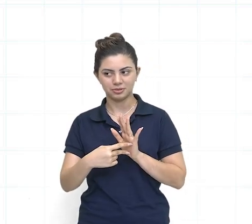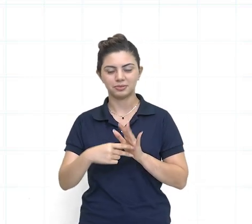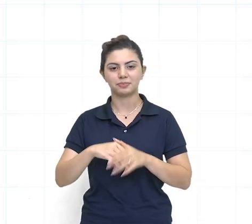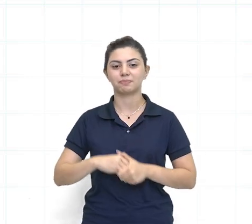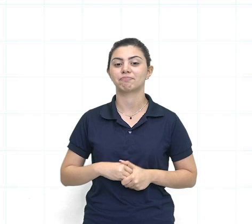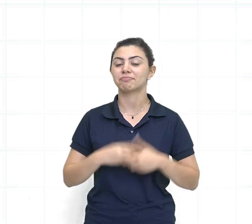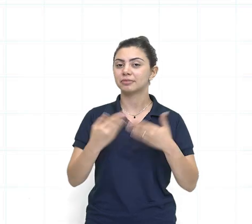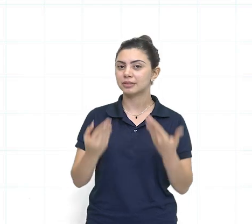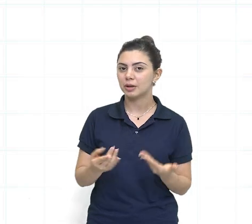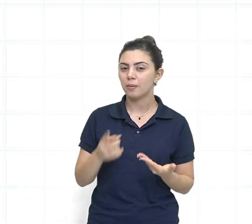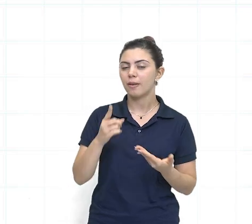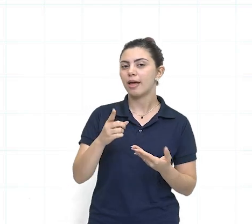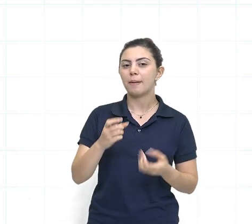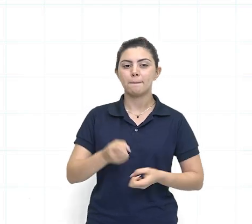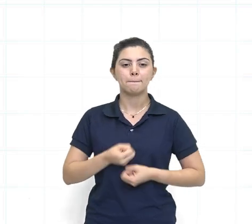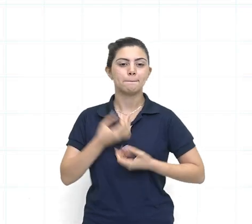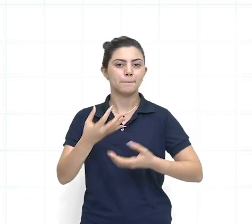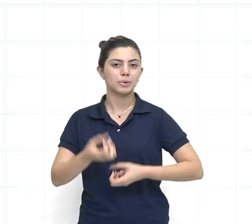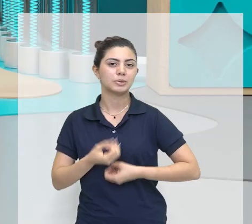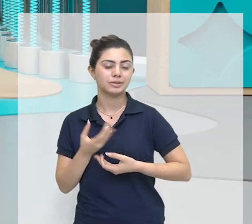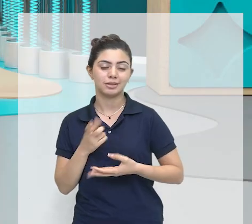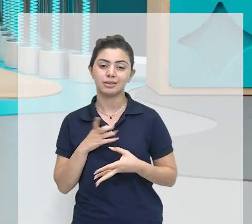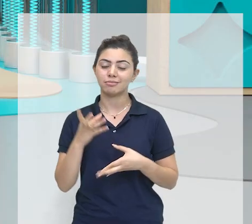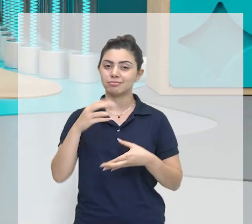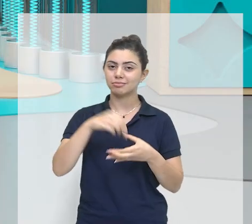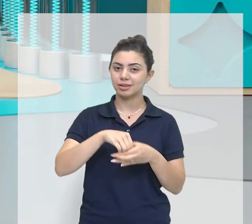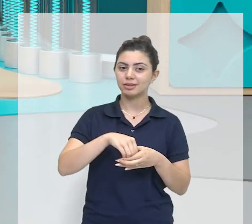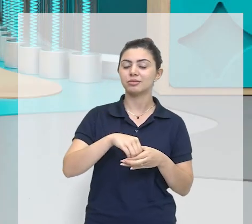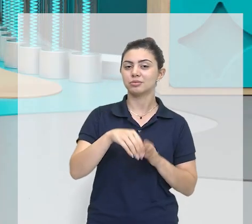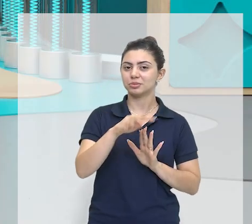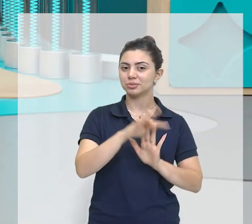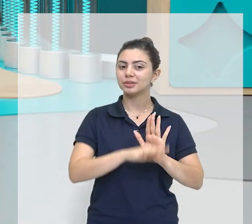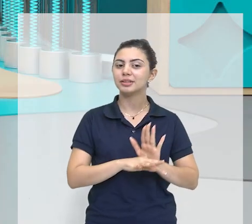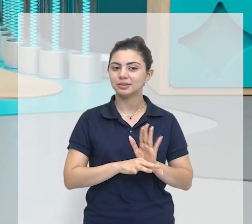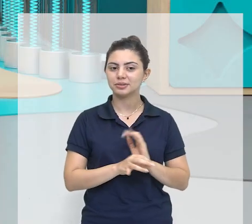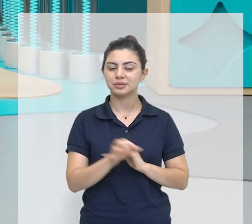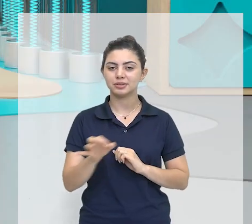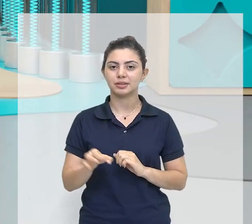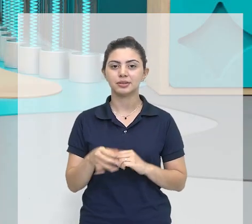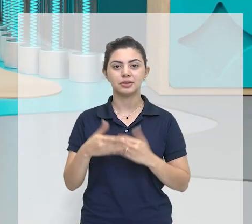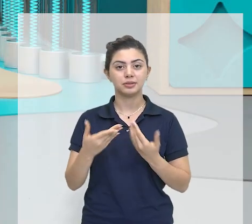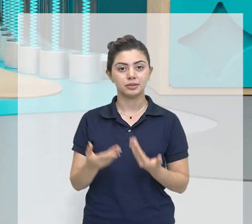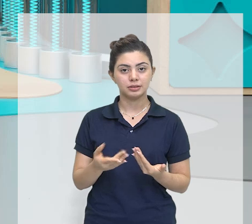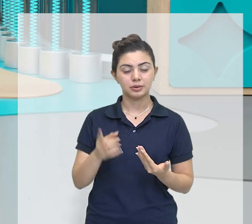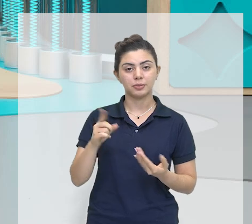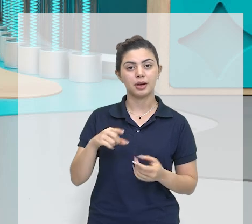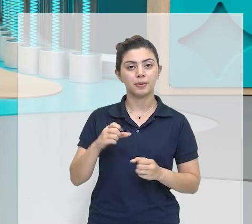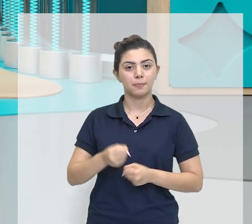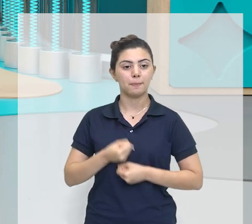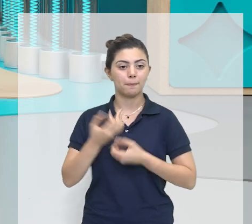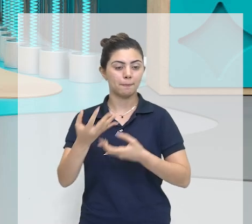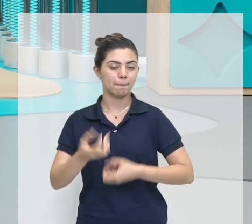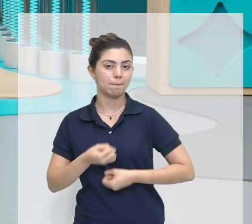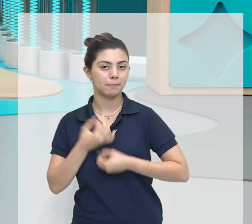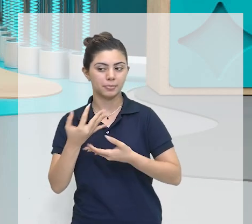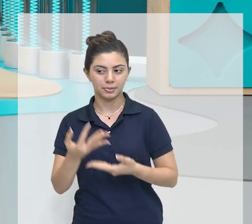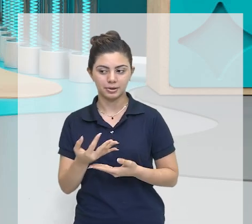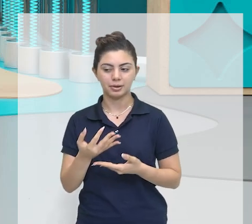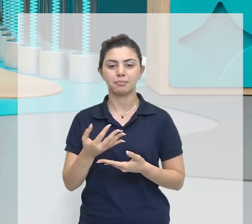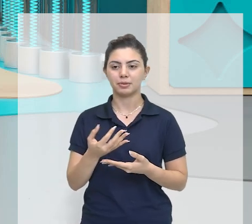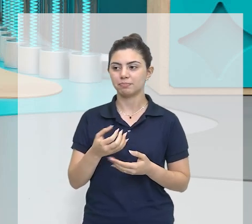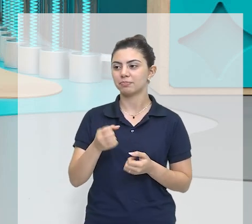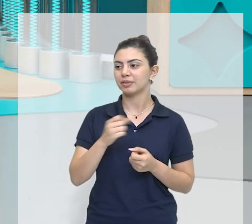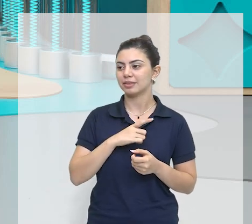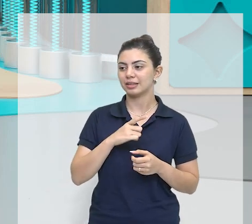está na composição textual do poema. Então, o poema é a estrutura, é